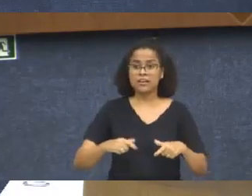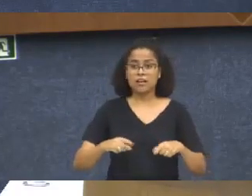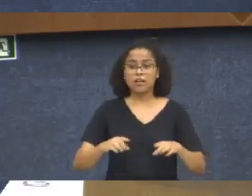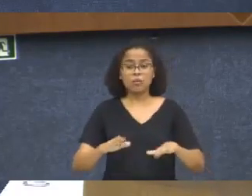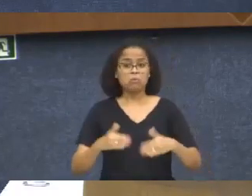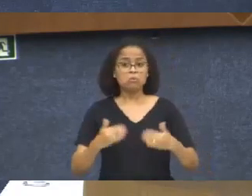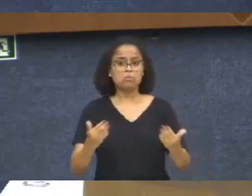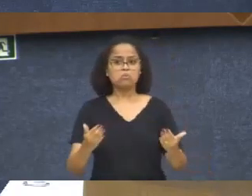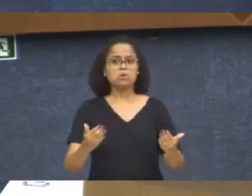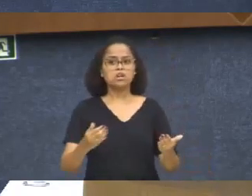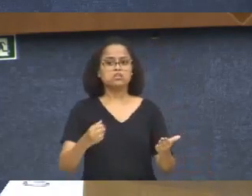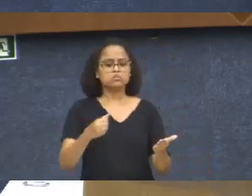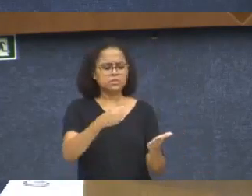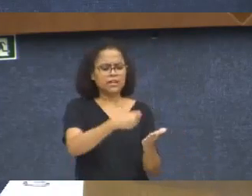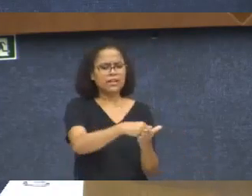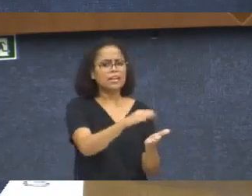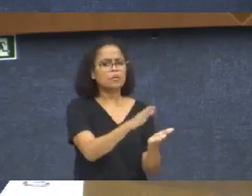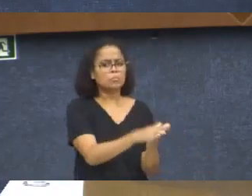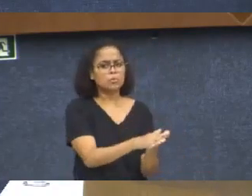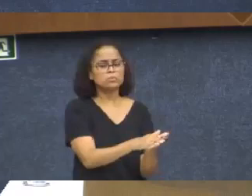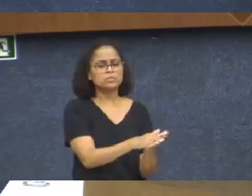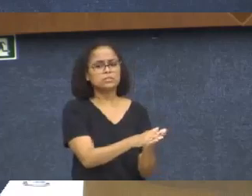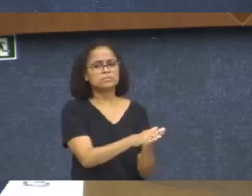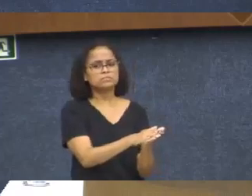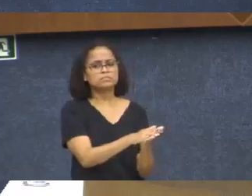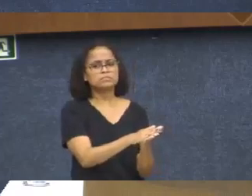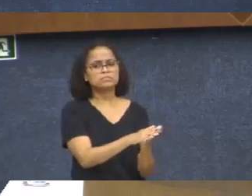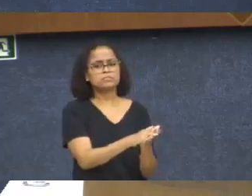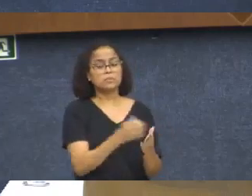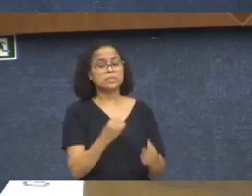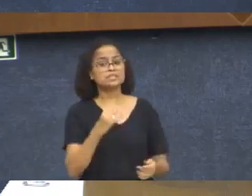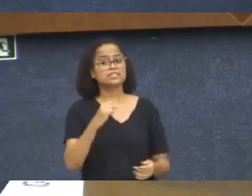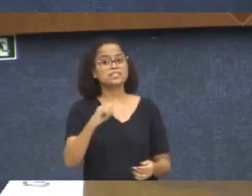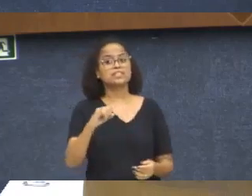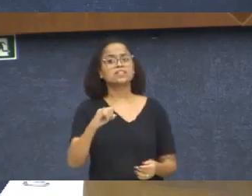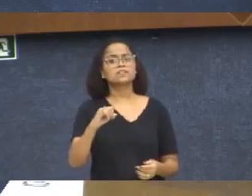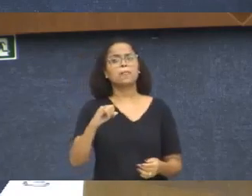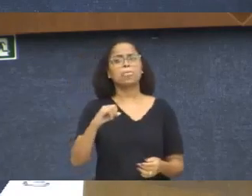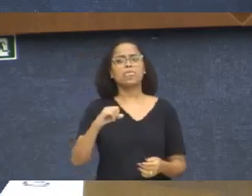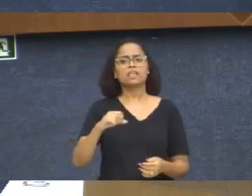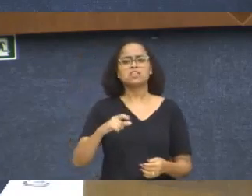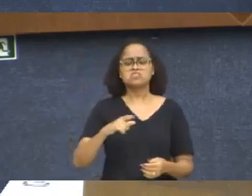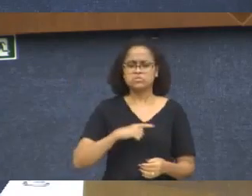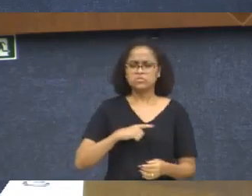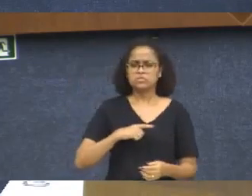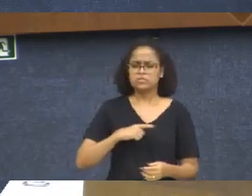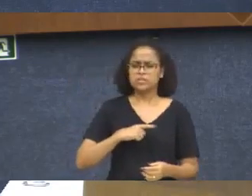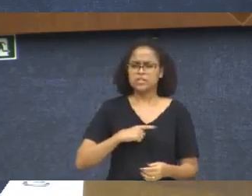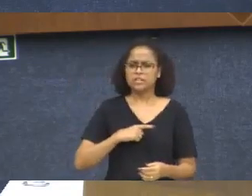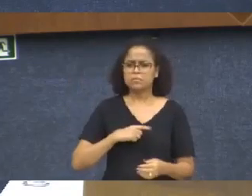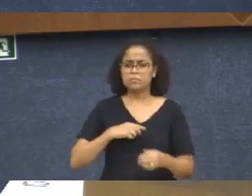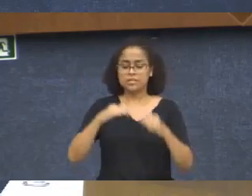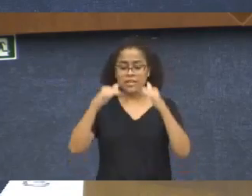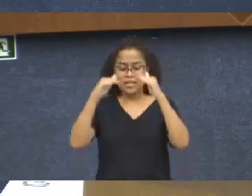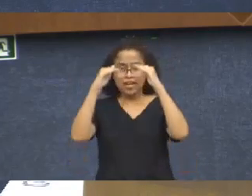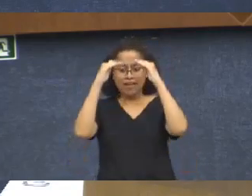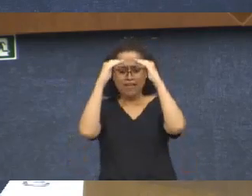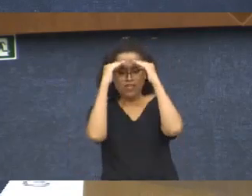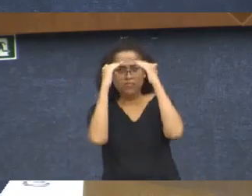dá nada. Mas se nós tivermos realmente a responsabilidade